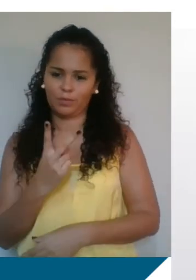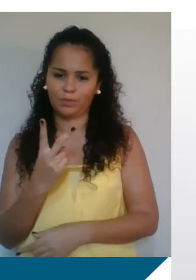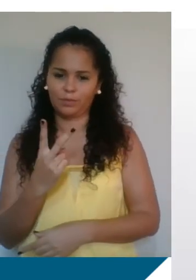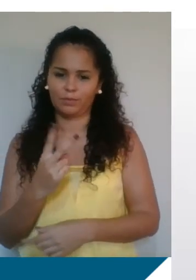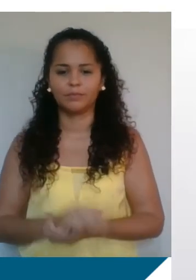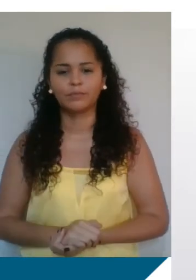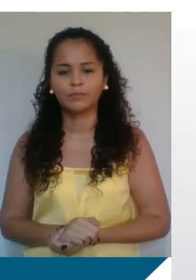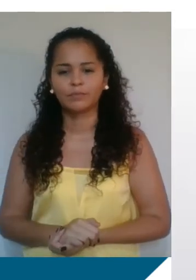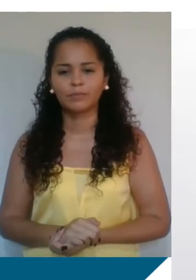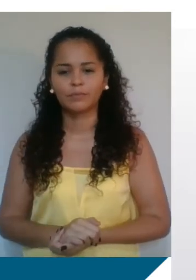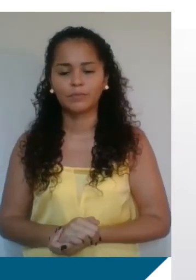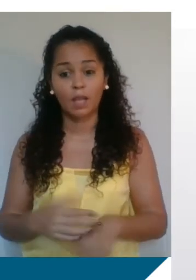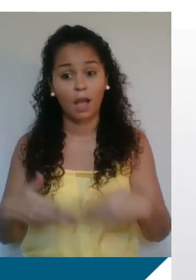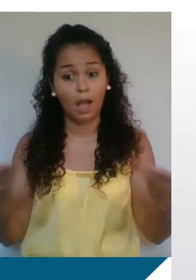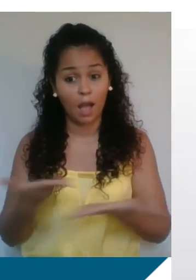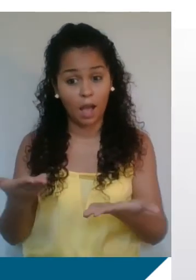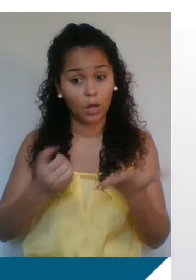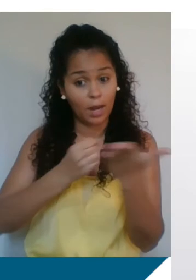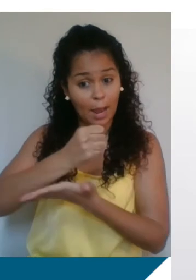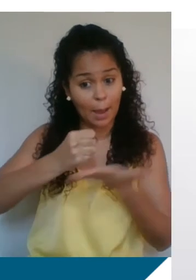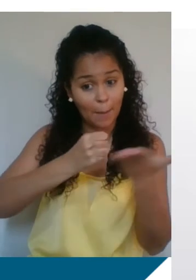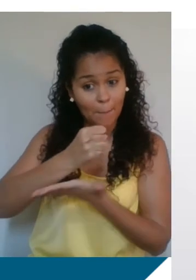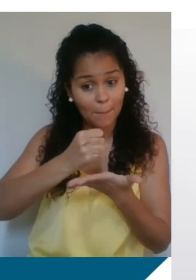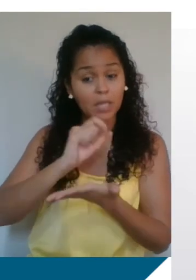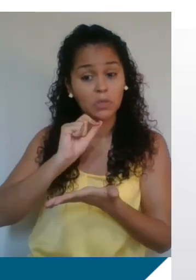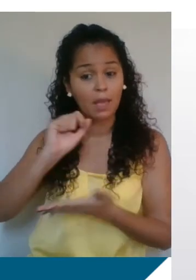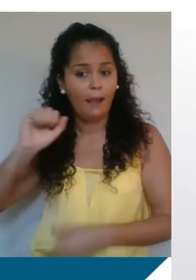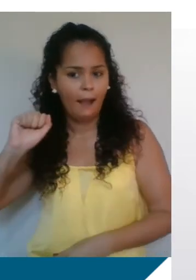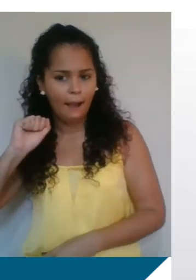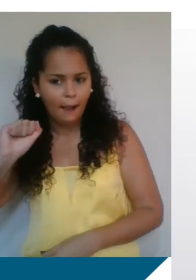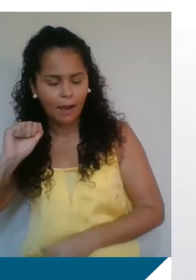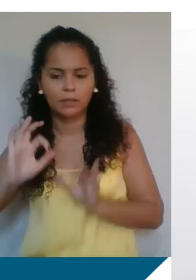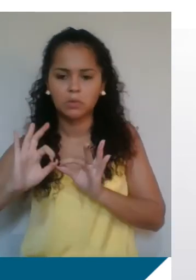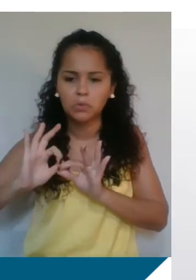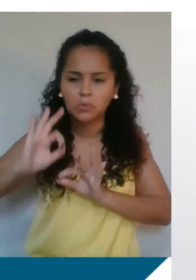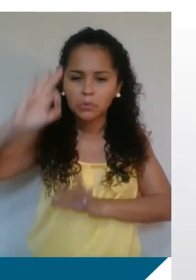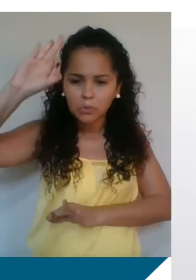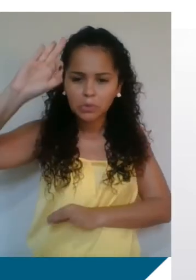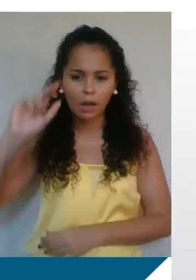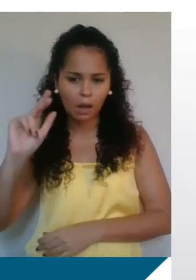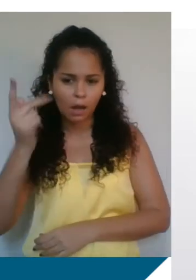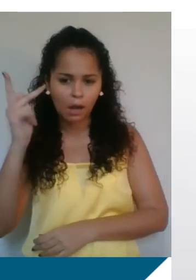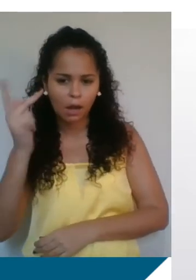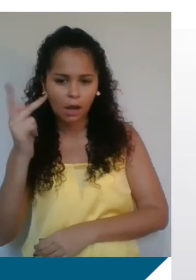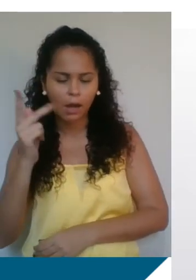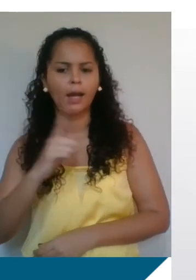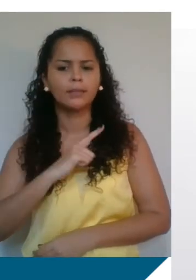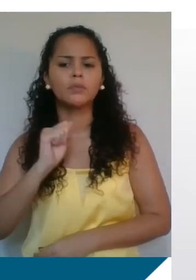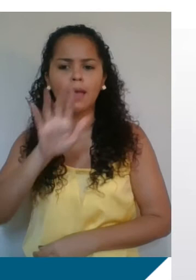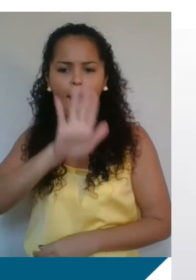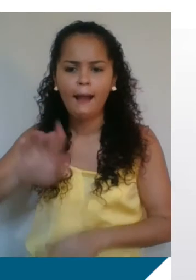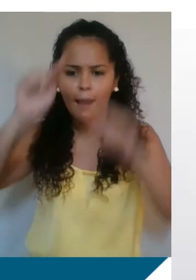Tomando a base sendo o lado de medida Azinho e a altura de medida Hzinho, temos que a área do triângulo equilátero